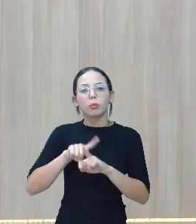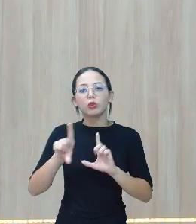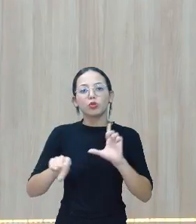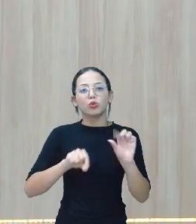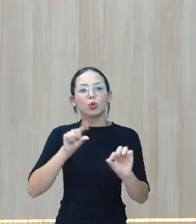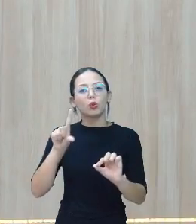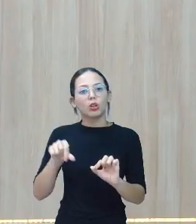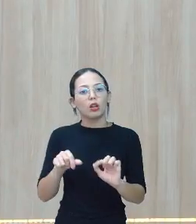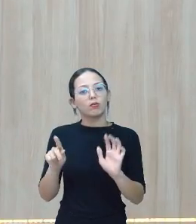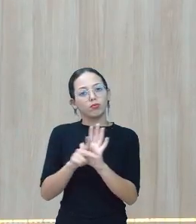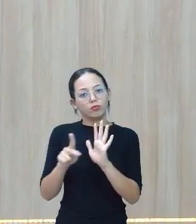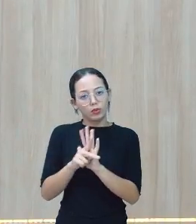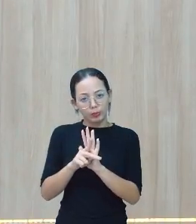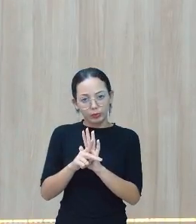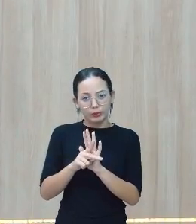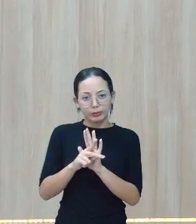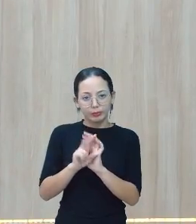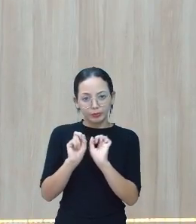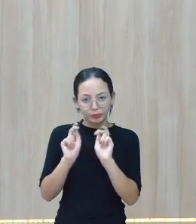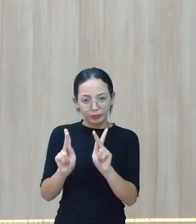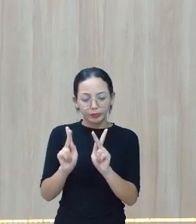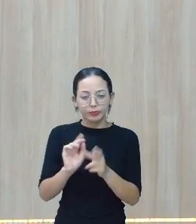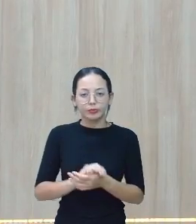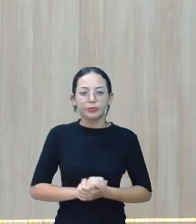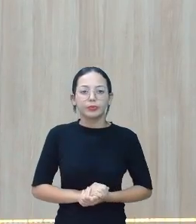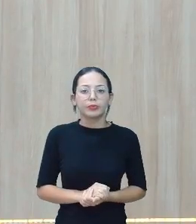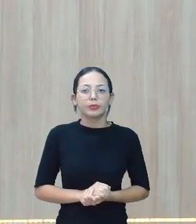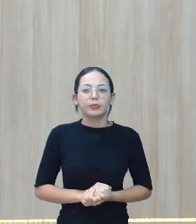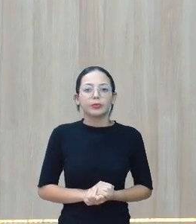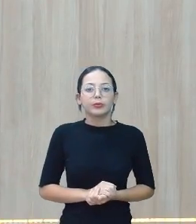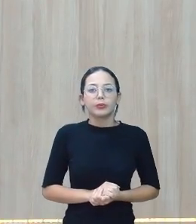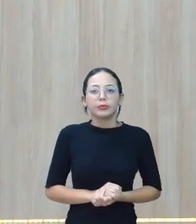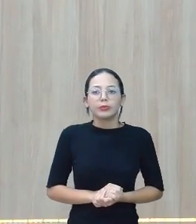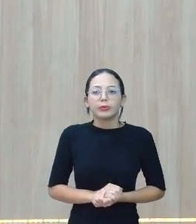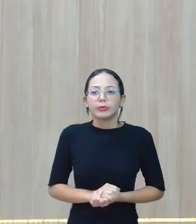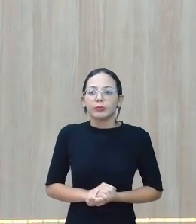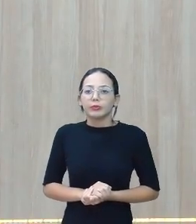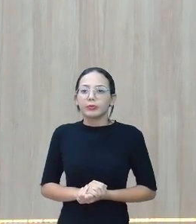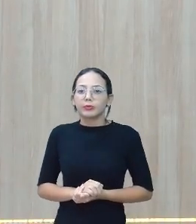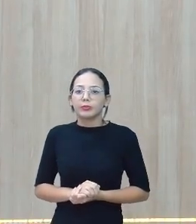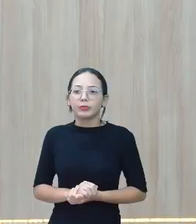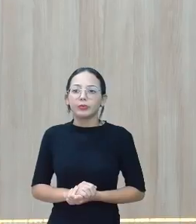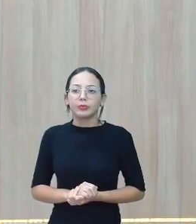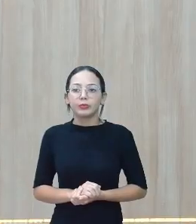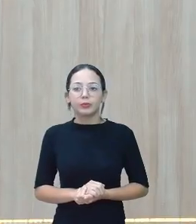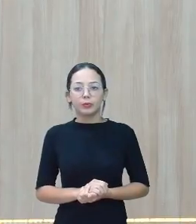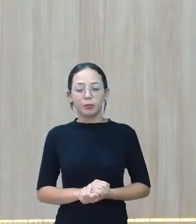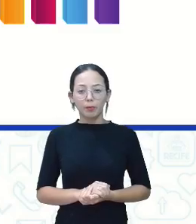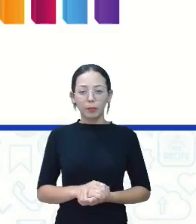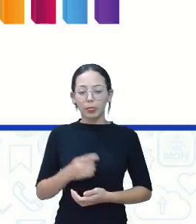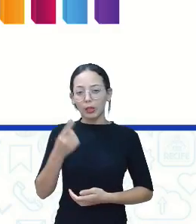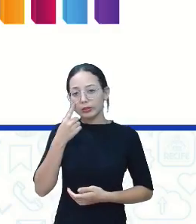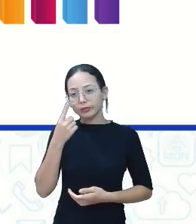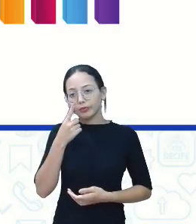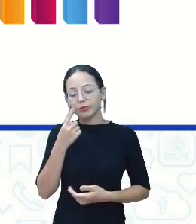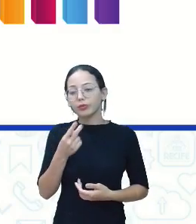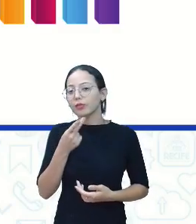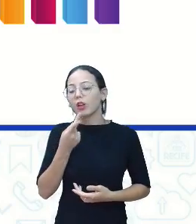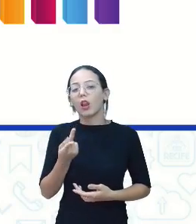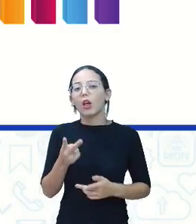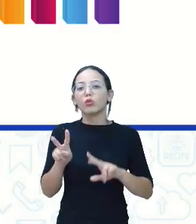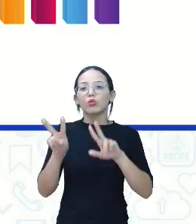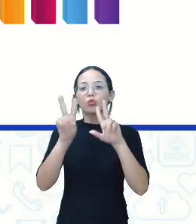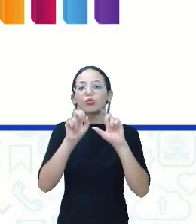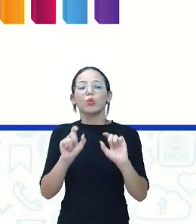de decisões que são dadas a partir dessas análises, tá certo? Então, vamos aqui na tela, por exemplo, para falar de